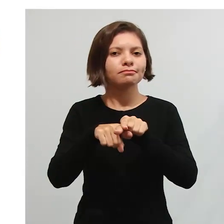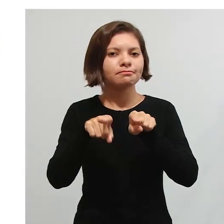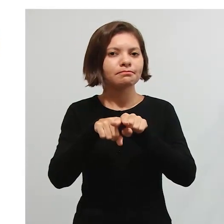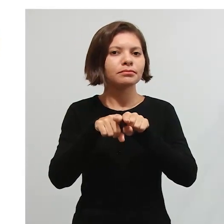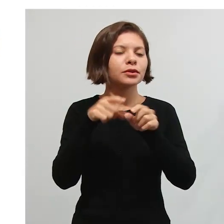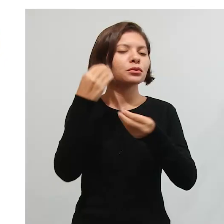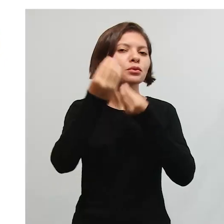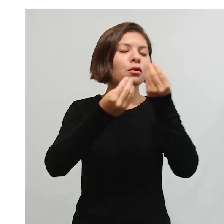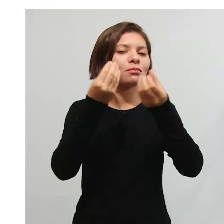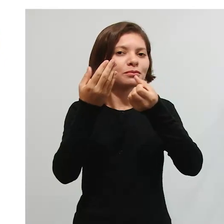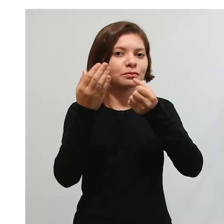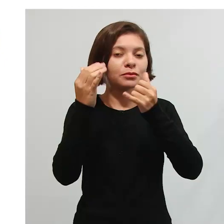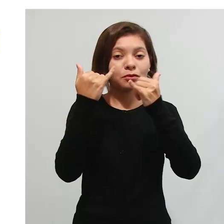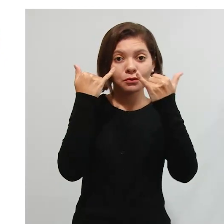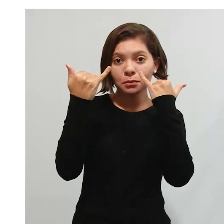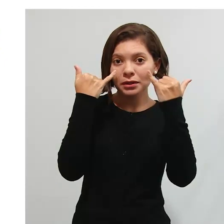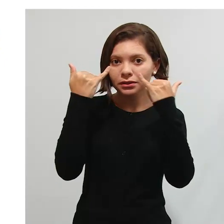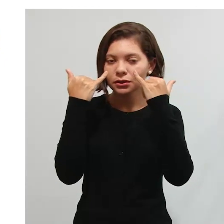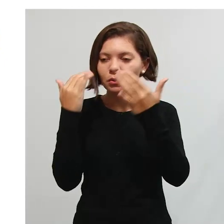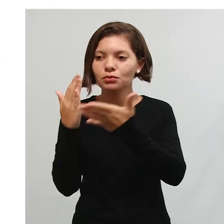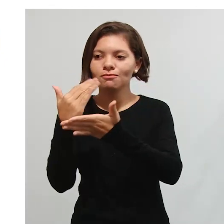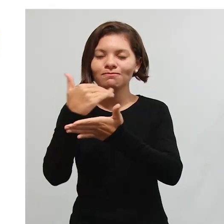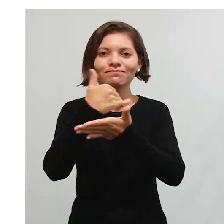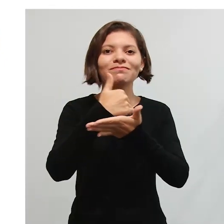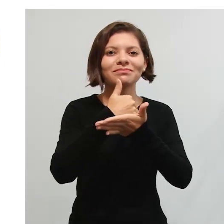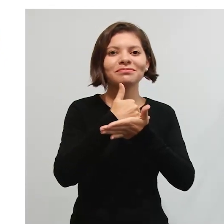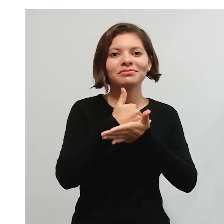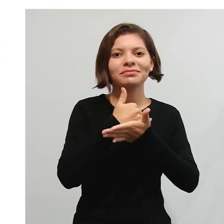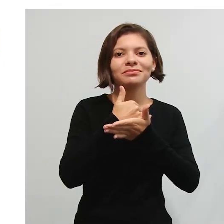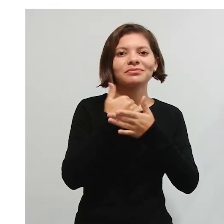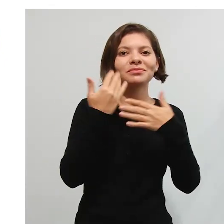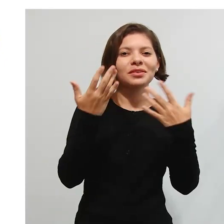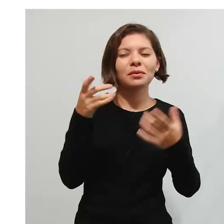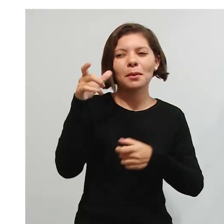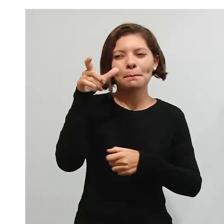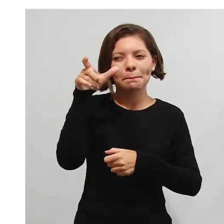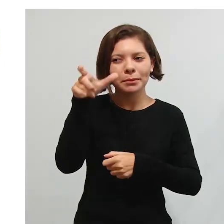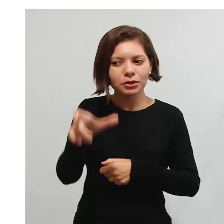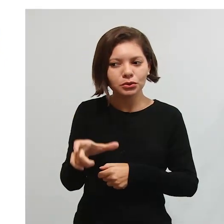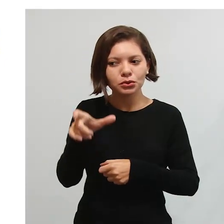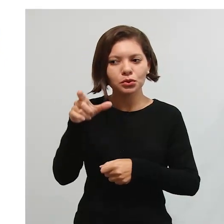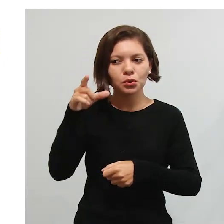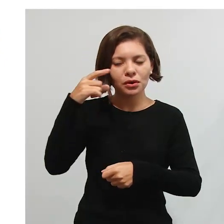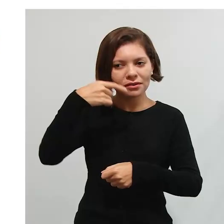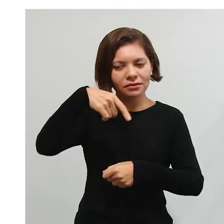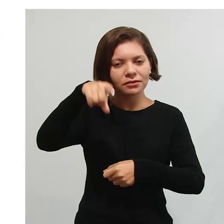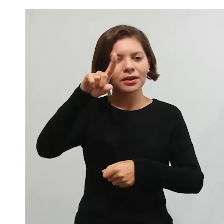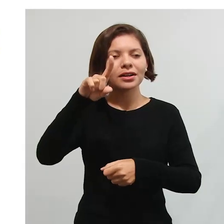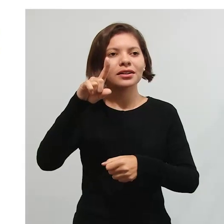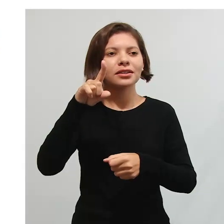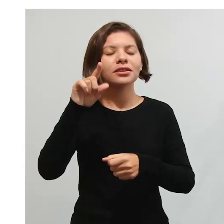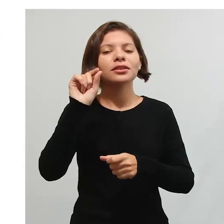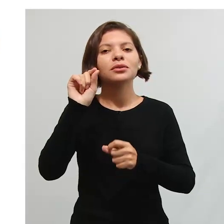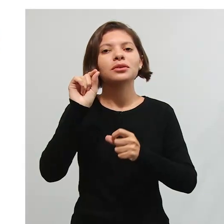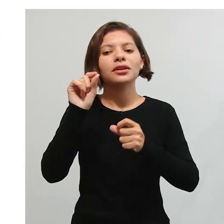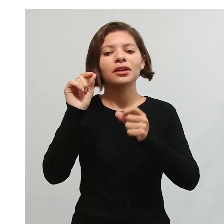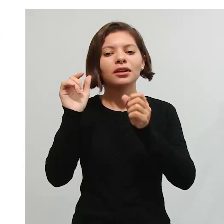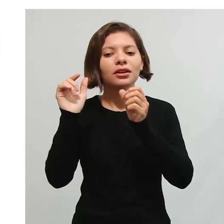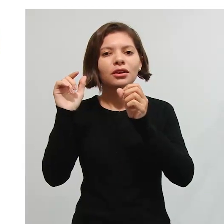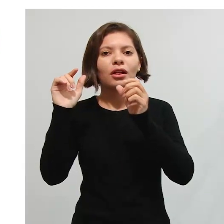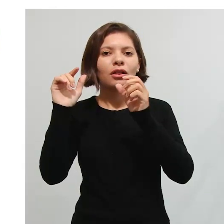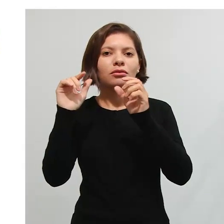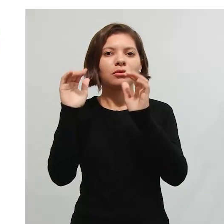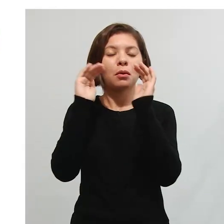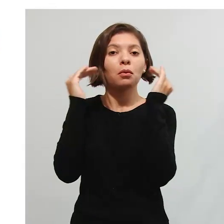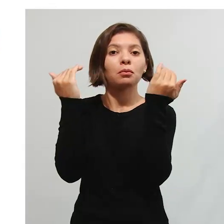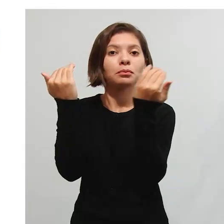informações coletadas mediante trabalho de campo então o pesquisador vai lá né vamos supor lá para uma uma